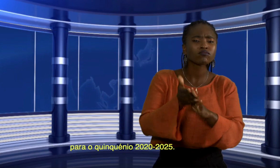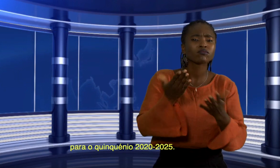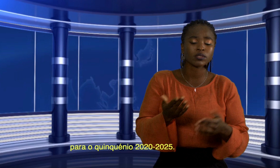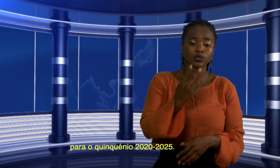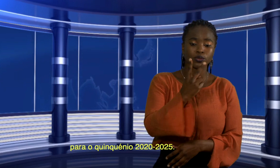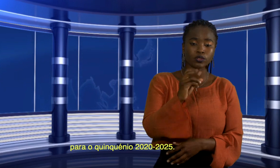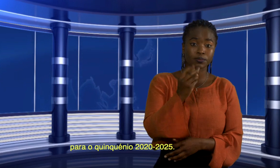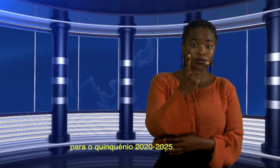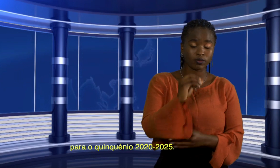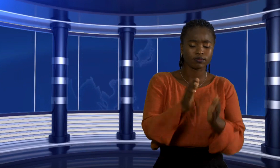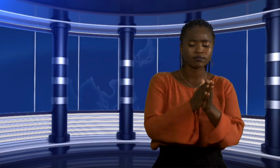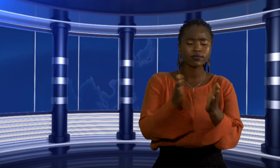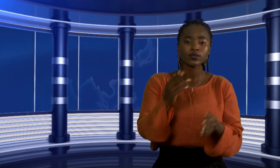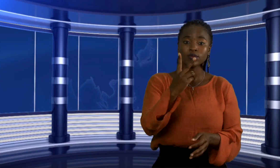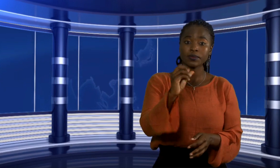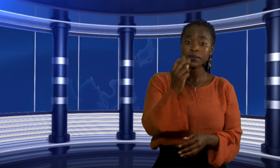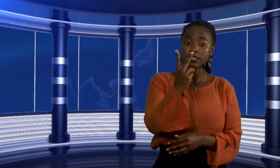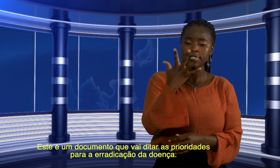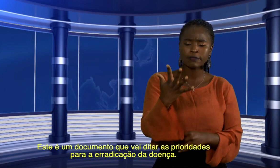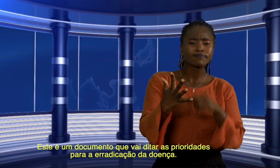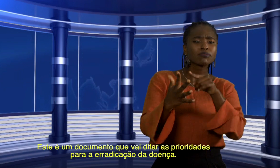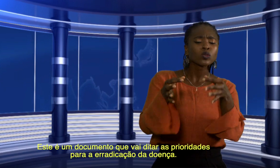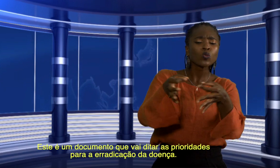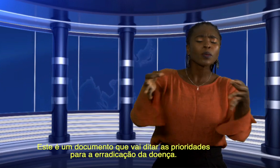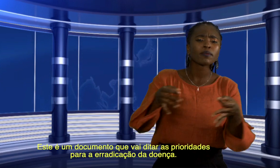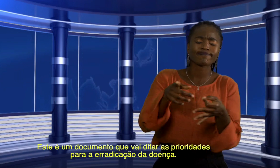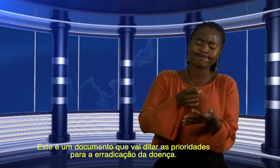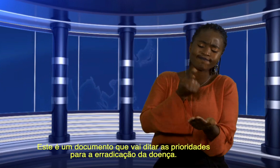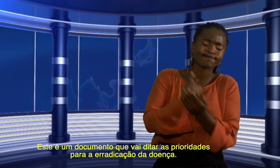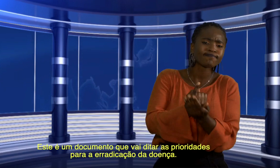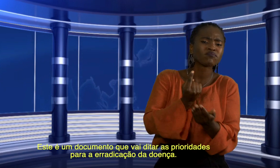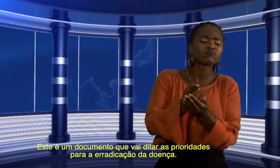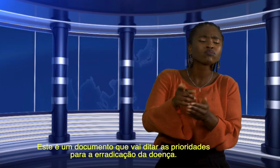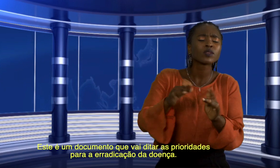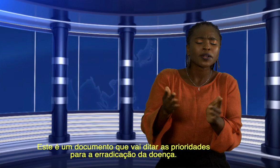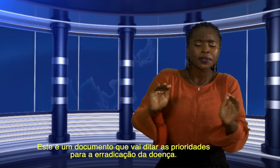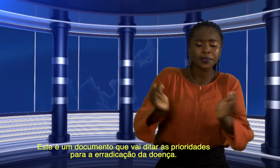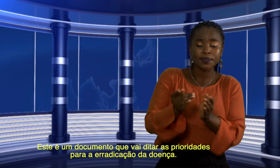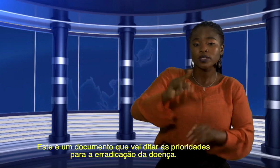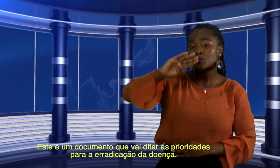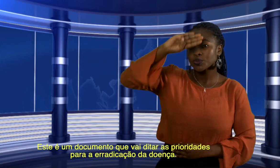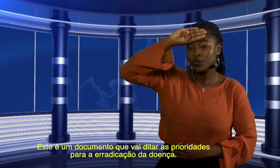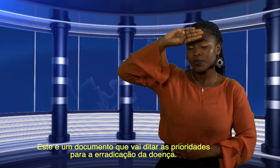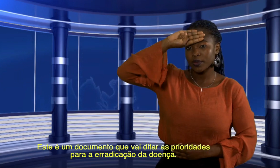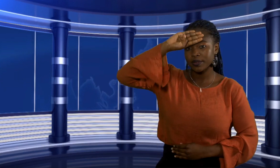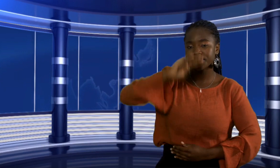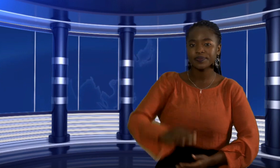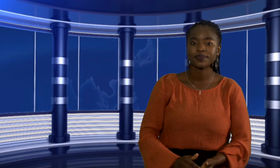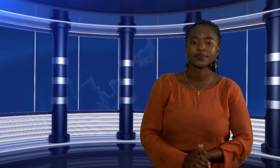quinquênio 2020-2025. Este é um documento que vai ditar as prioridades para a erradicação da